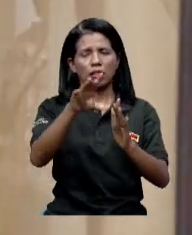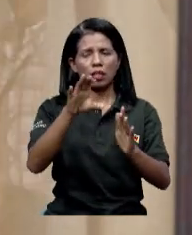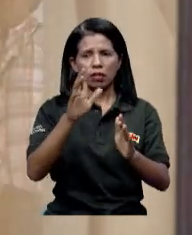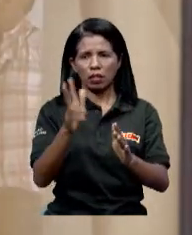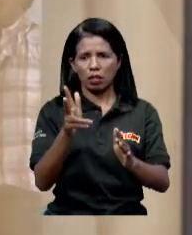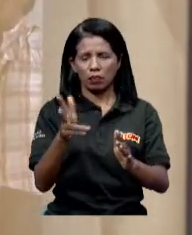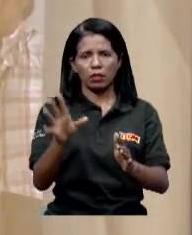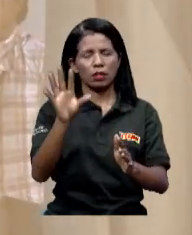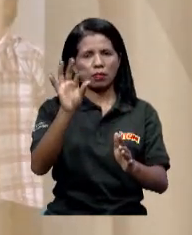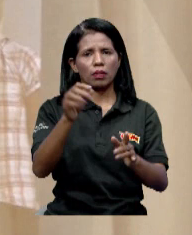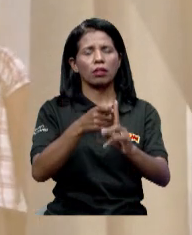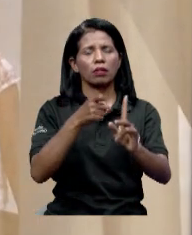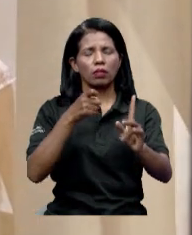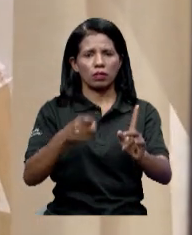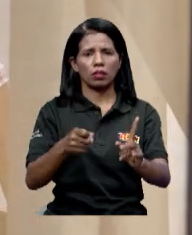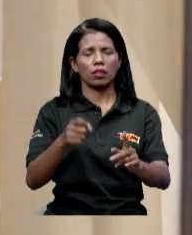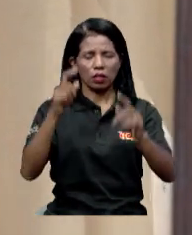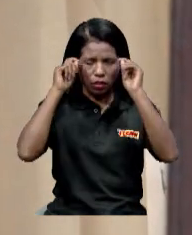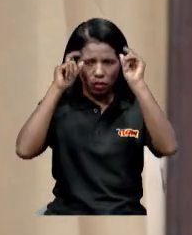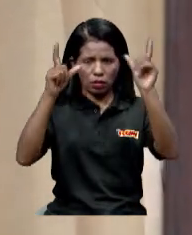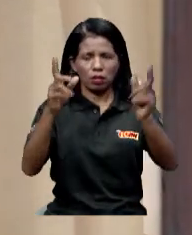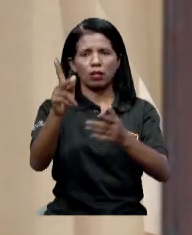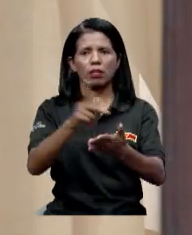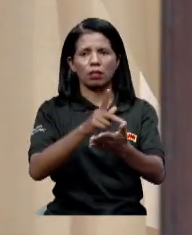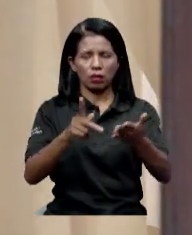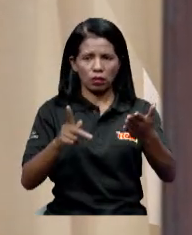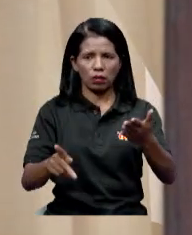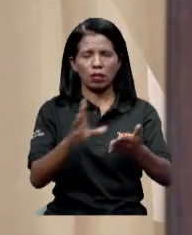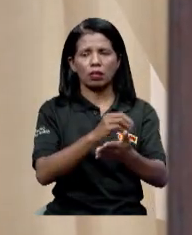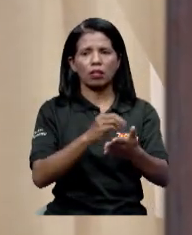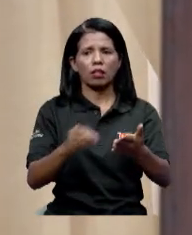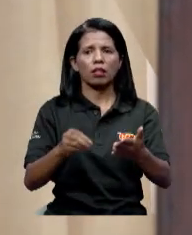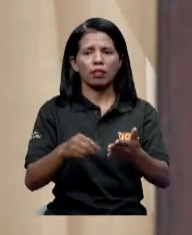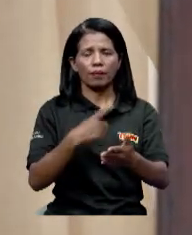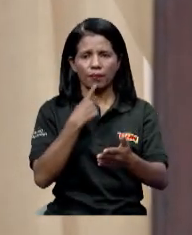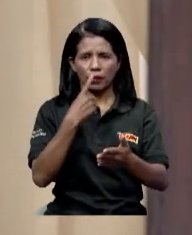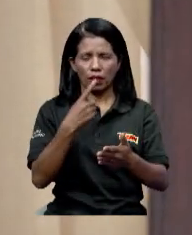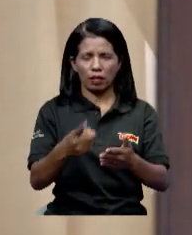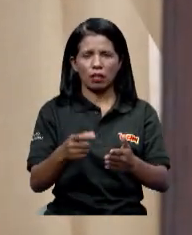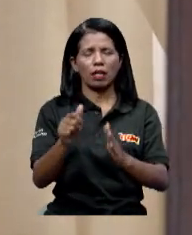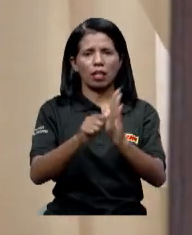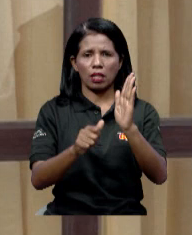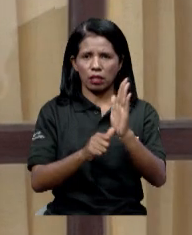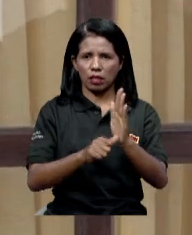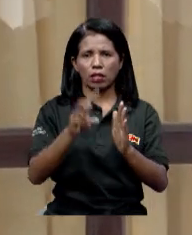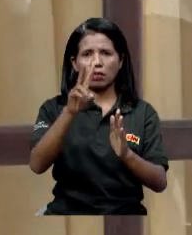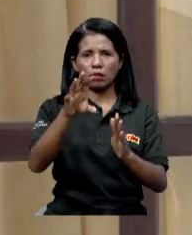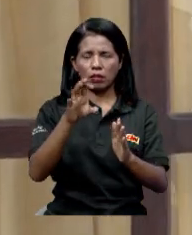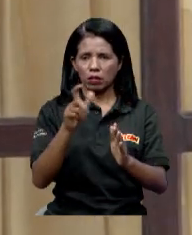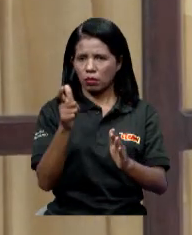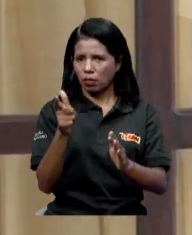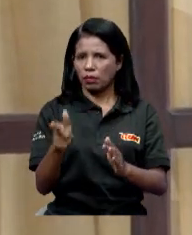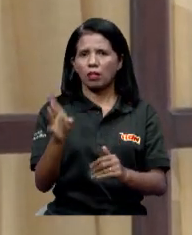recensia, russi Código Penal Timor-Leste, o crime destrução, subtração cadáver, artigo atos rua, rua nulo